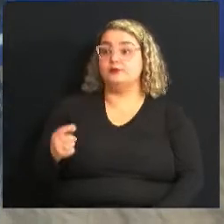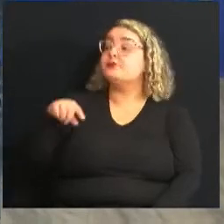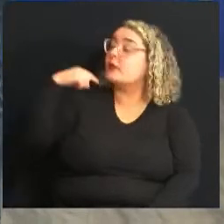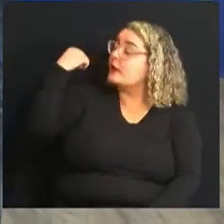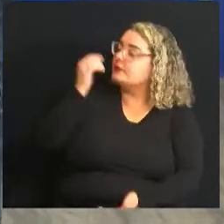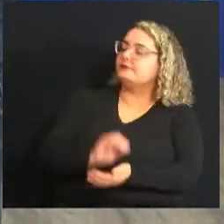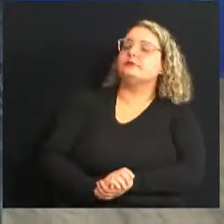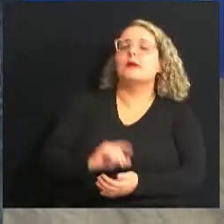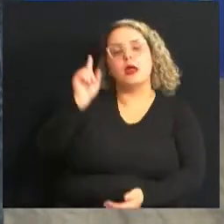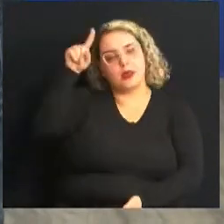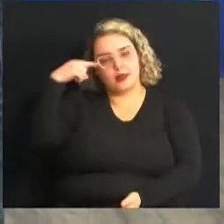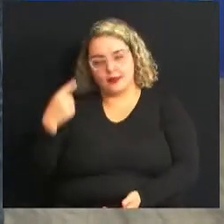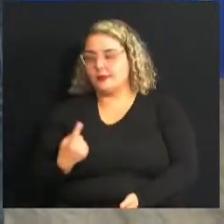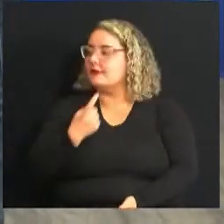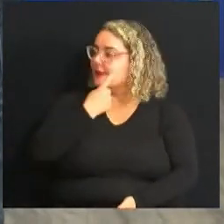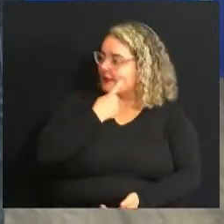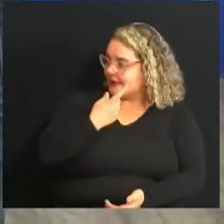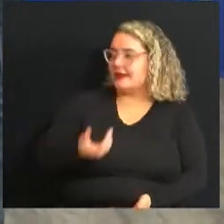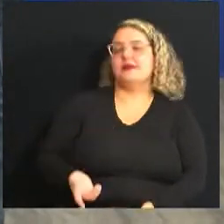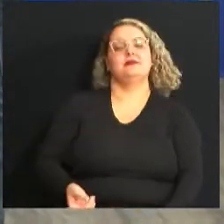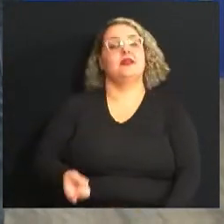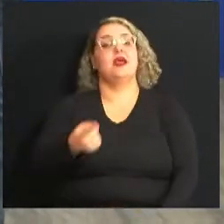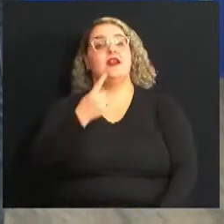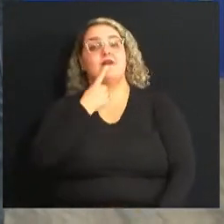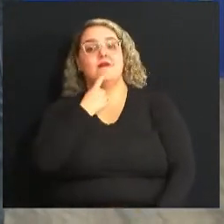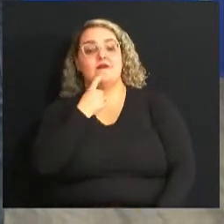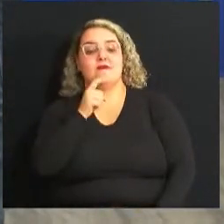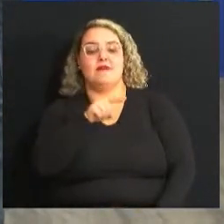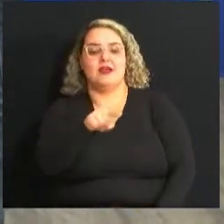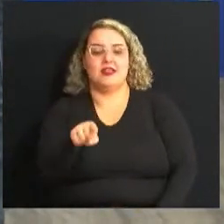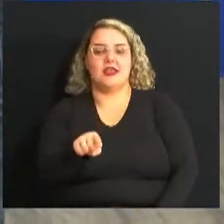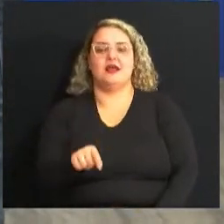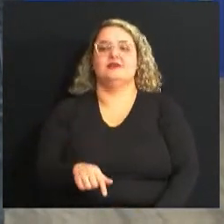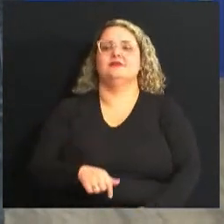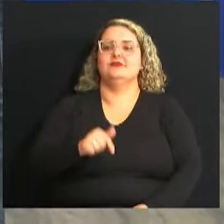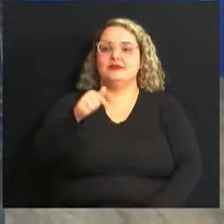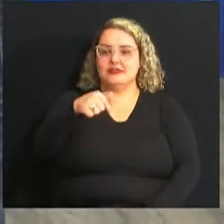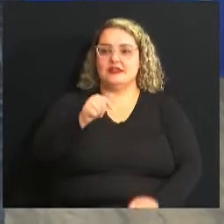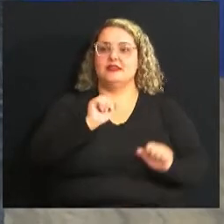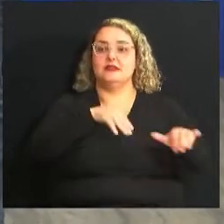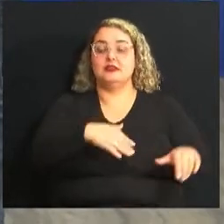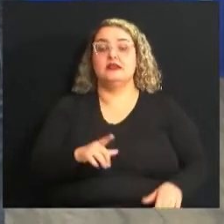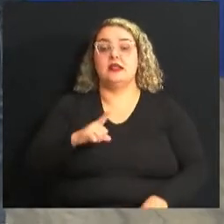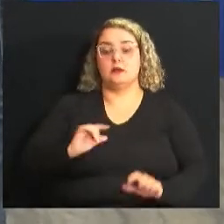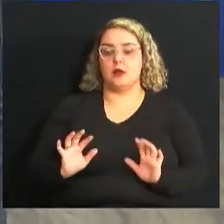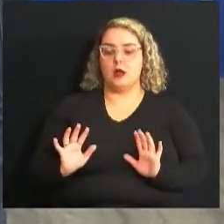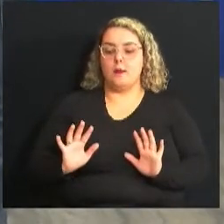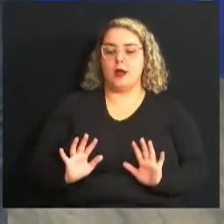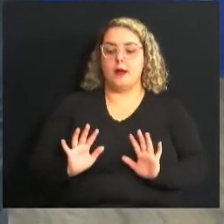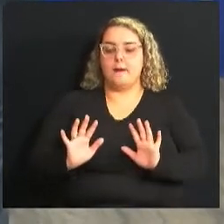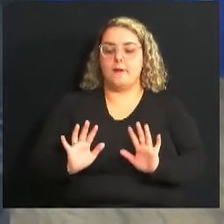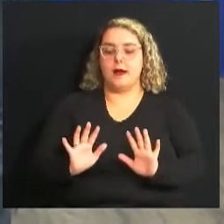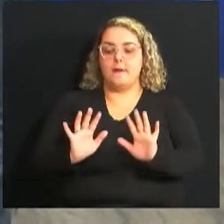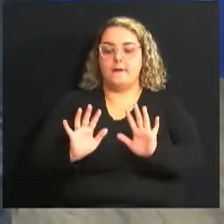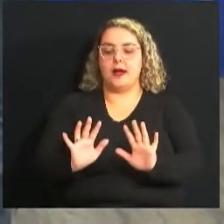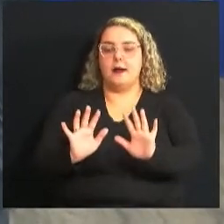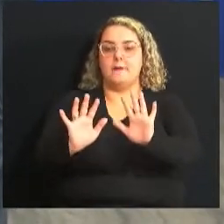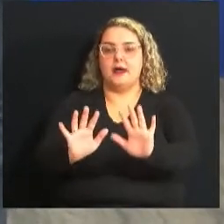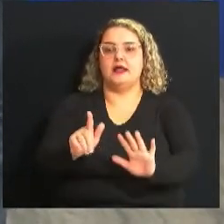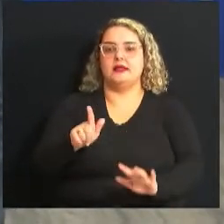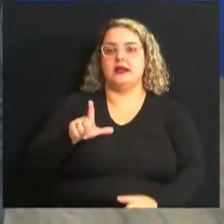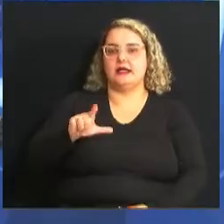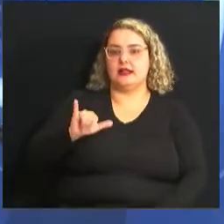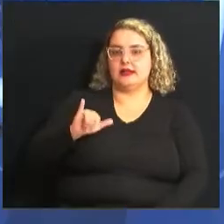Abreu, amanhã, feriado 7 de setembro, nós teremos o desfile na Glicério. que volta depois de 2 anos sem